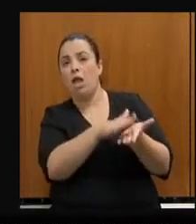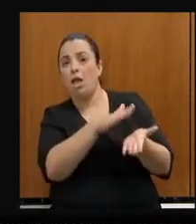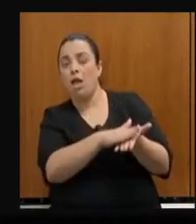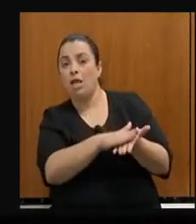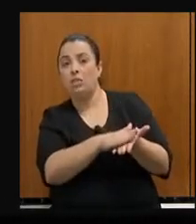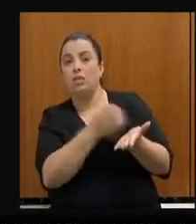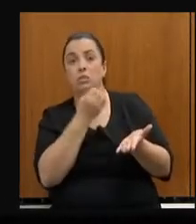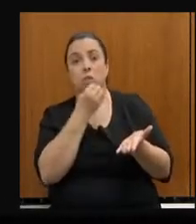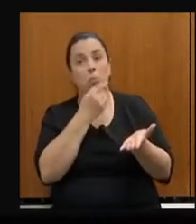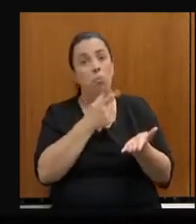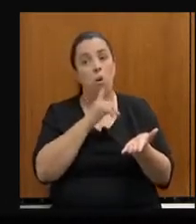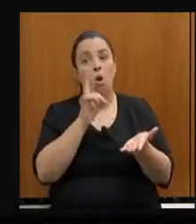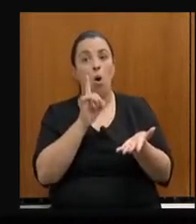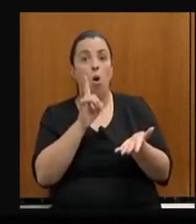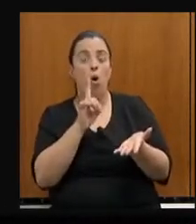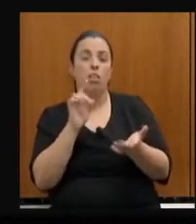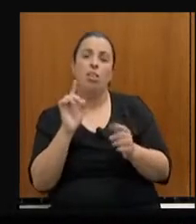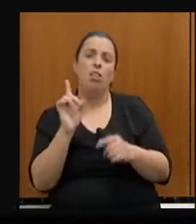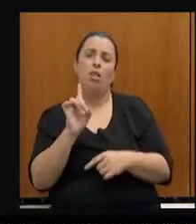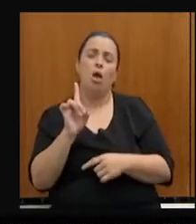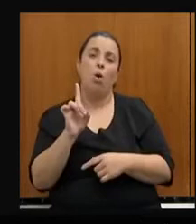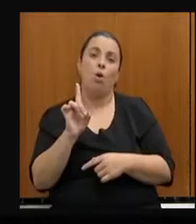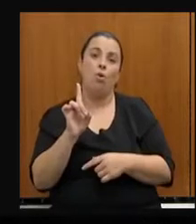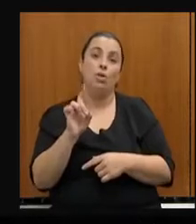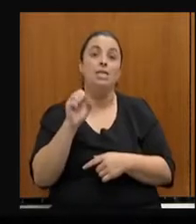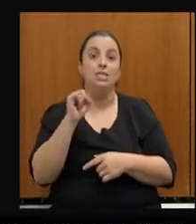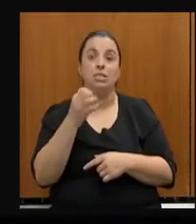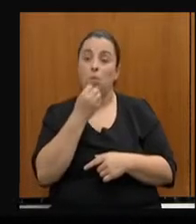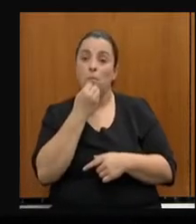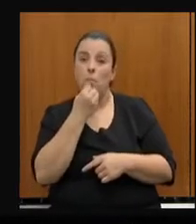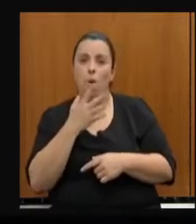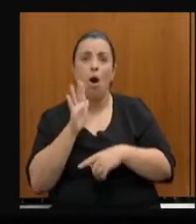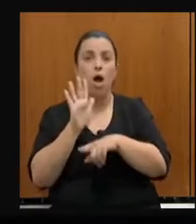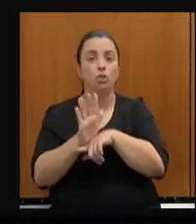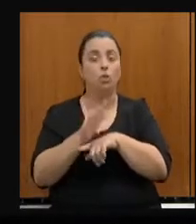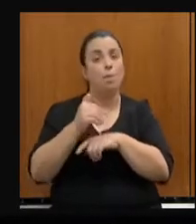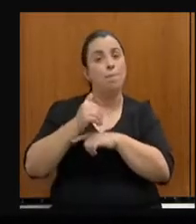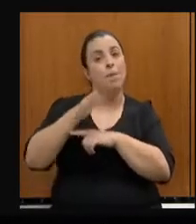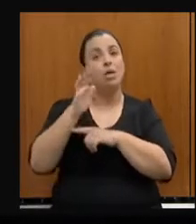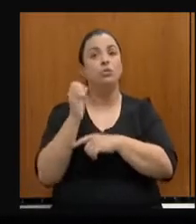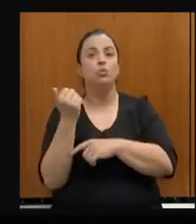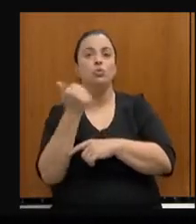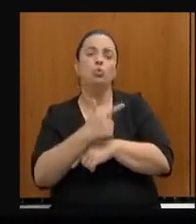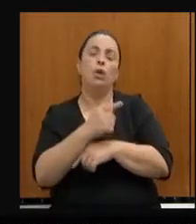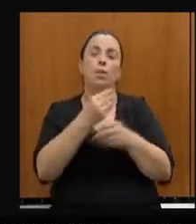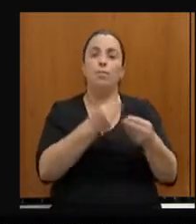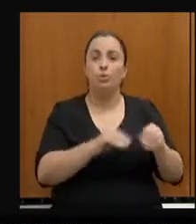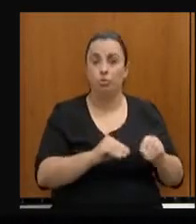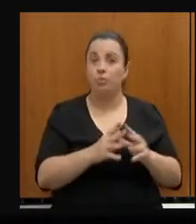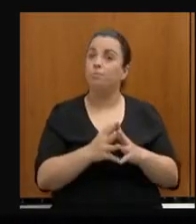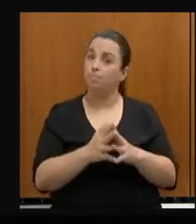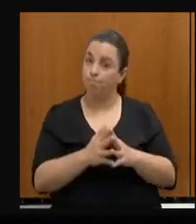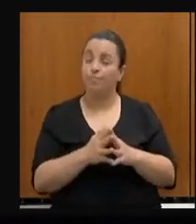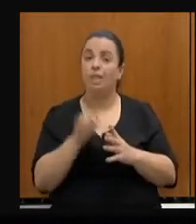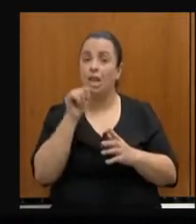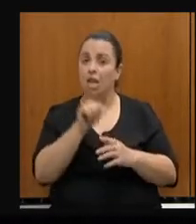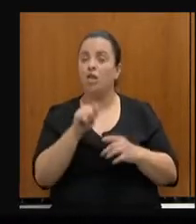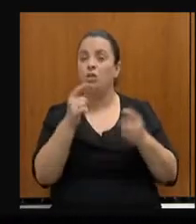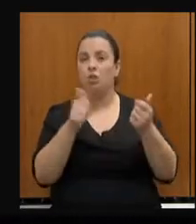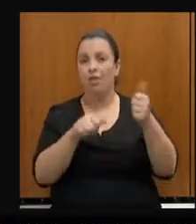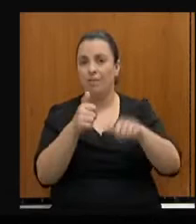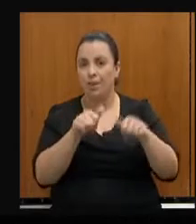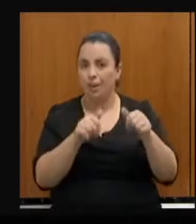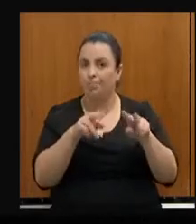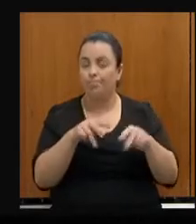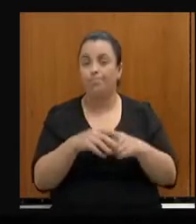ou não interiores dos benefícios mas que o nosso fim ao vivo e